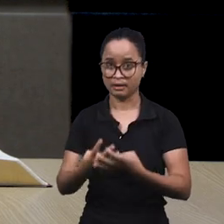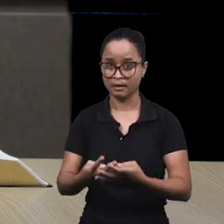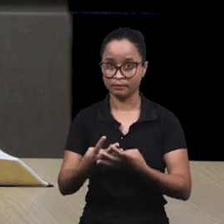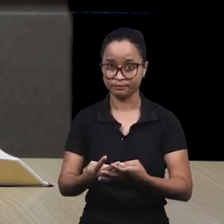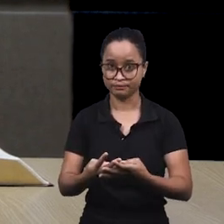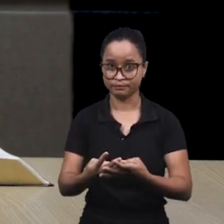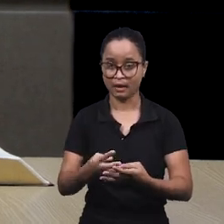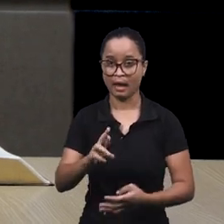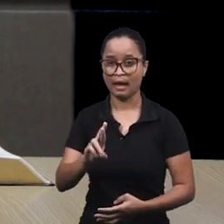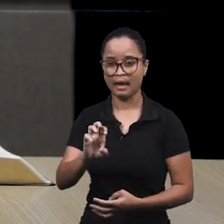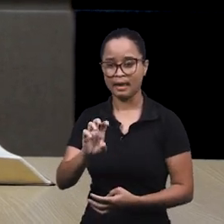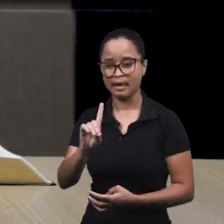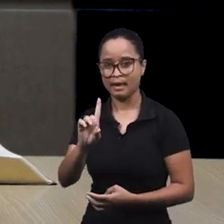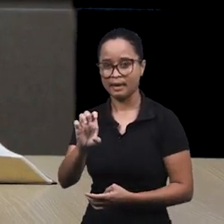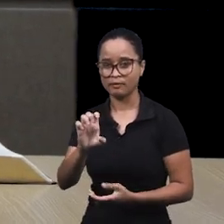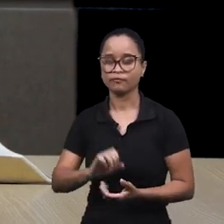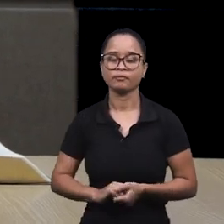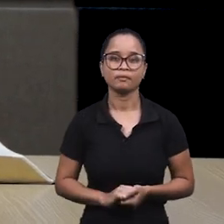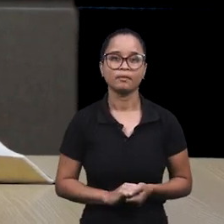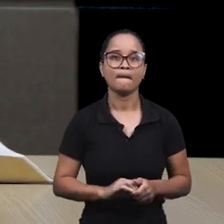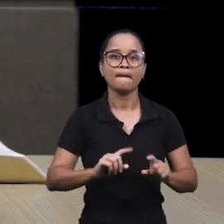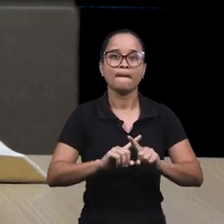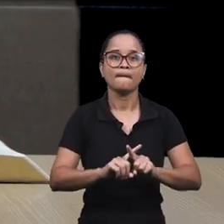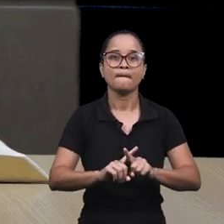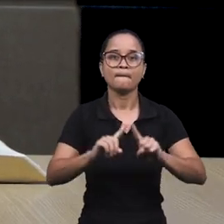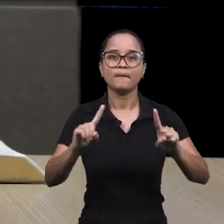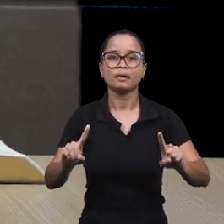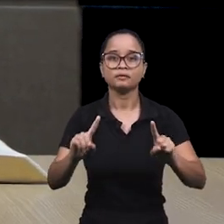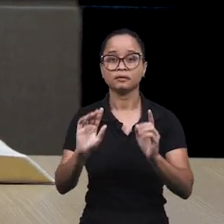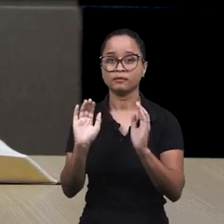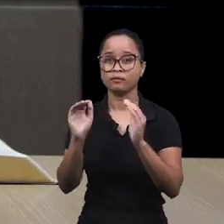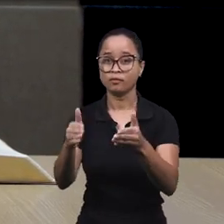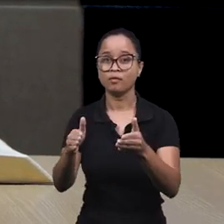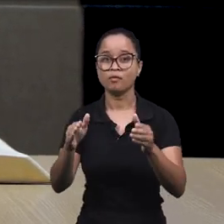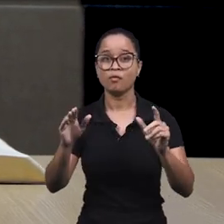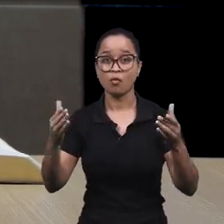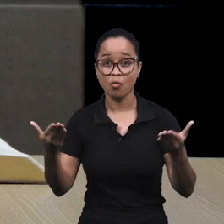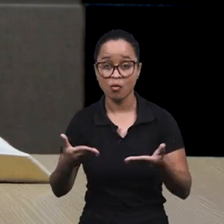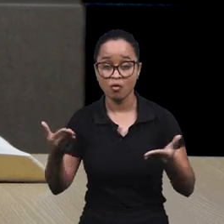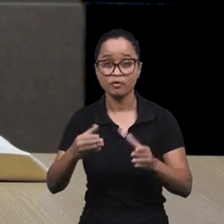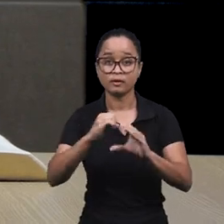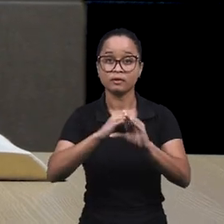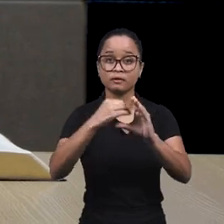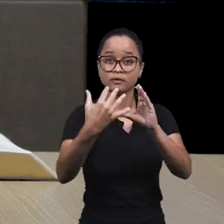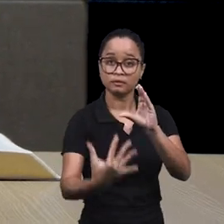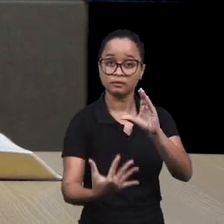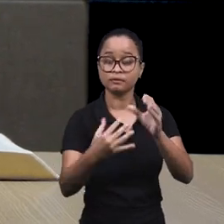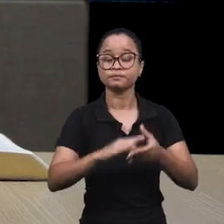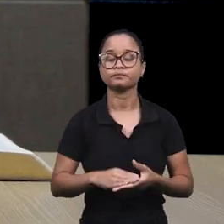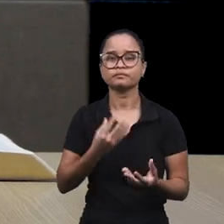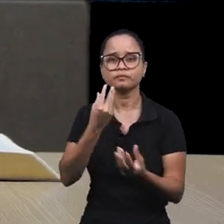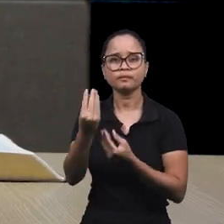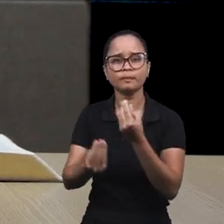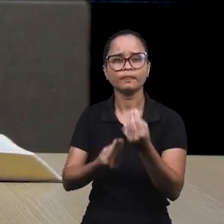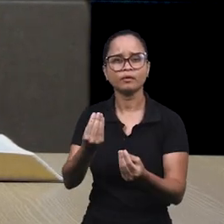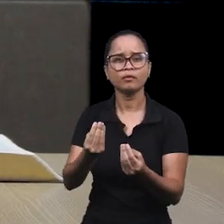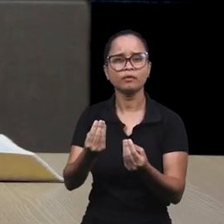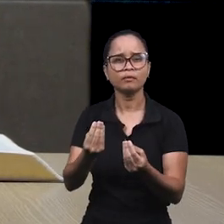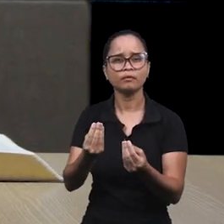que é notável é que o nosso enfoque hoje vai estar voltado a um aspecto da forma como